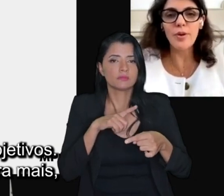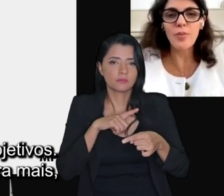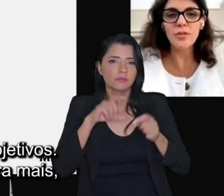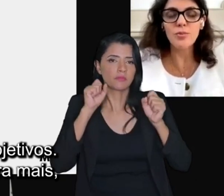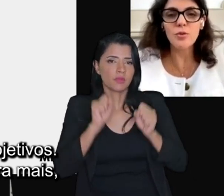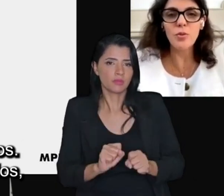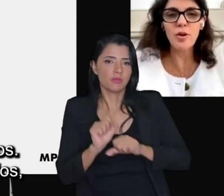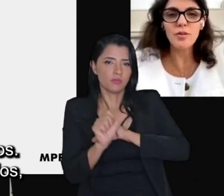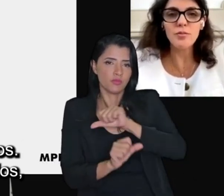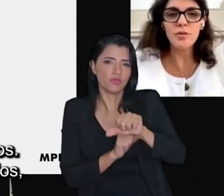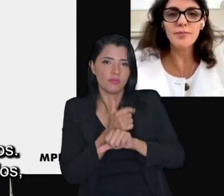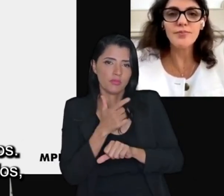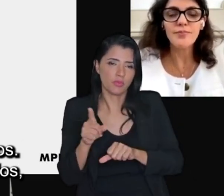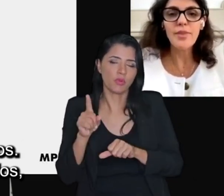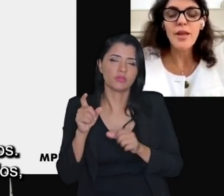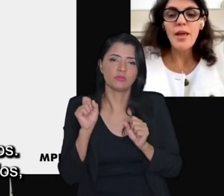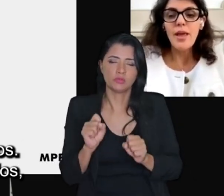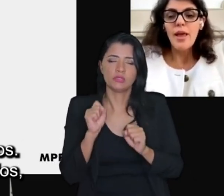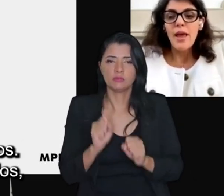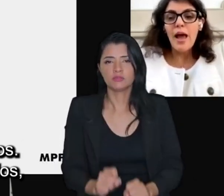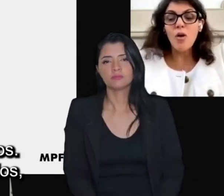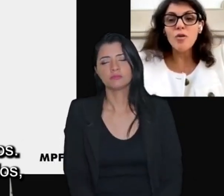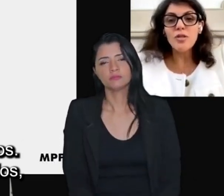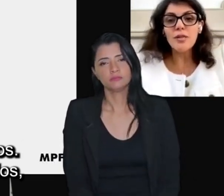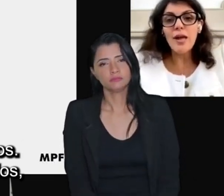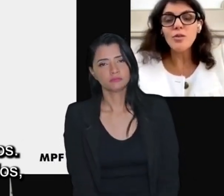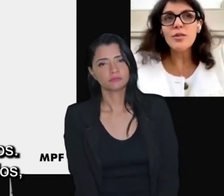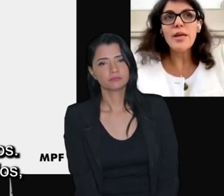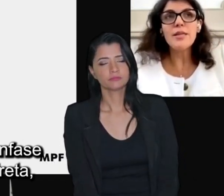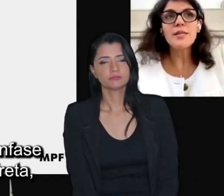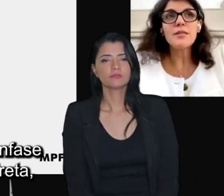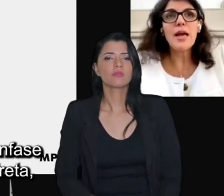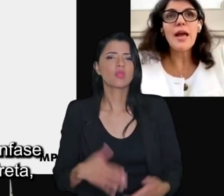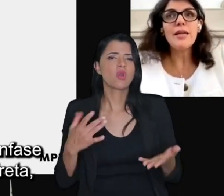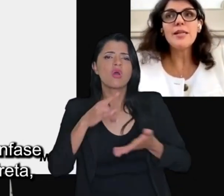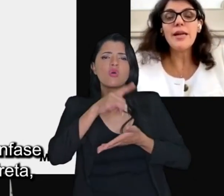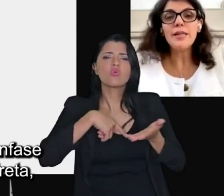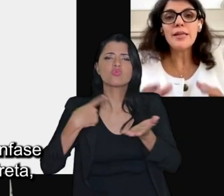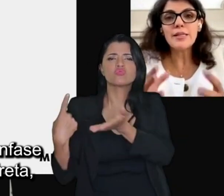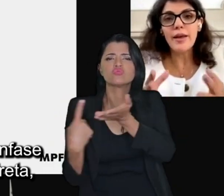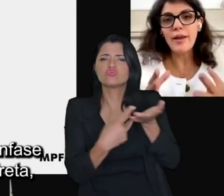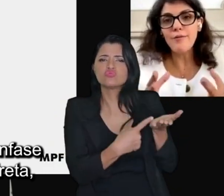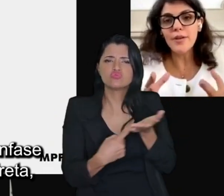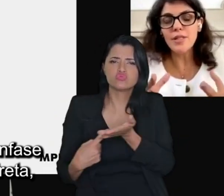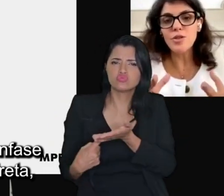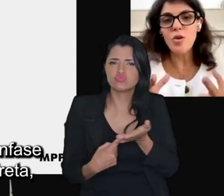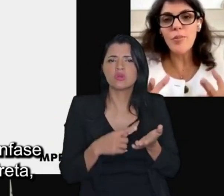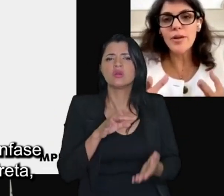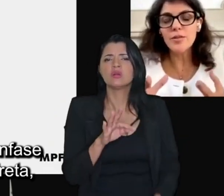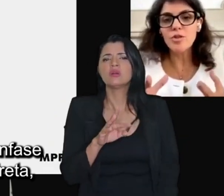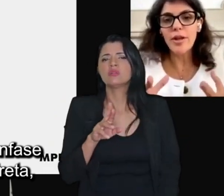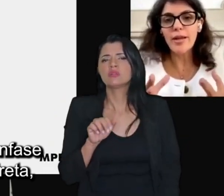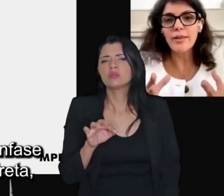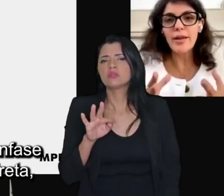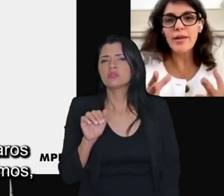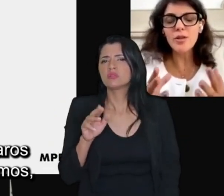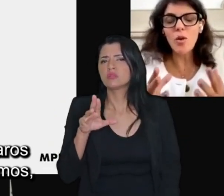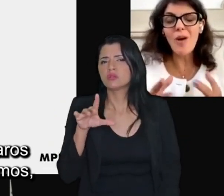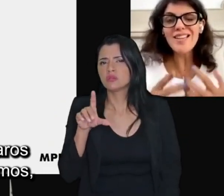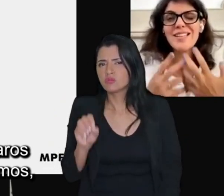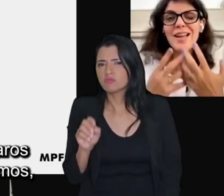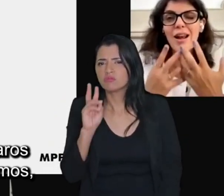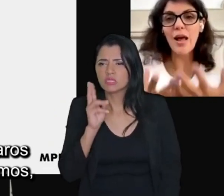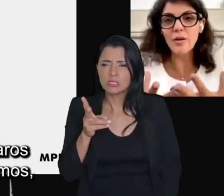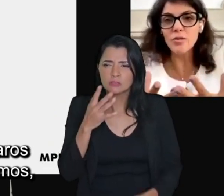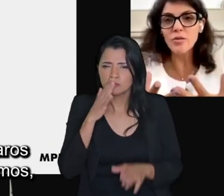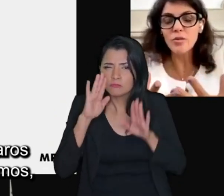Podemos passar para os próximos. Agora, os tratados, eles ainda nesta ênfase de cooperação direta, eles